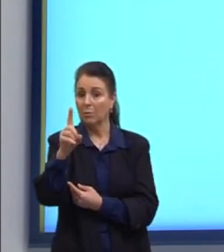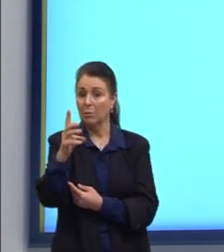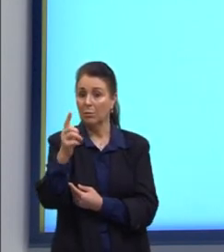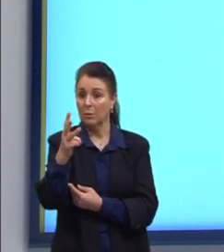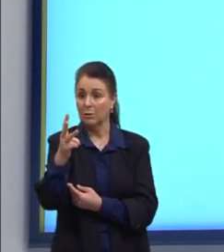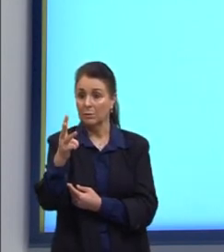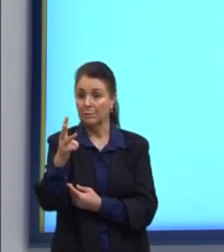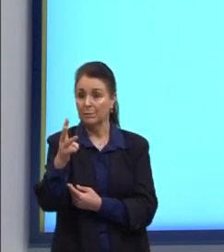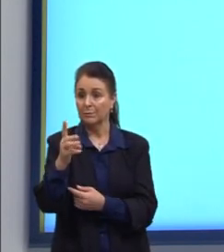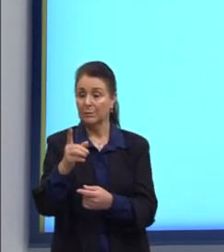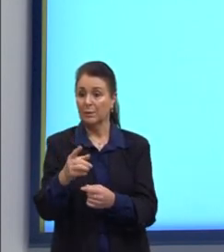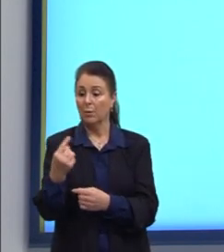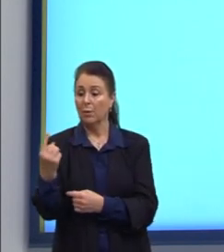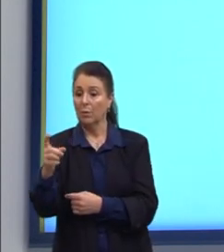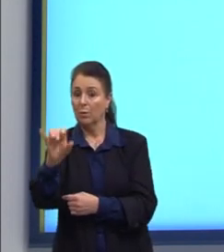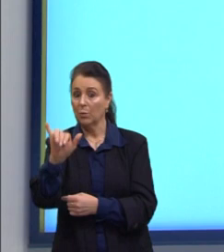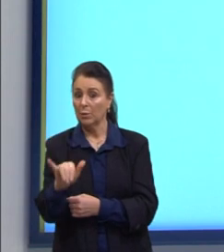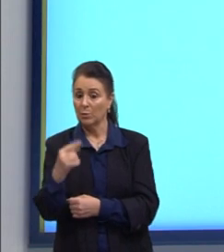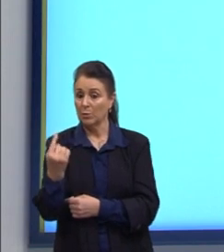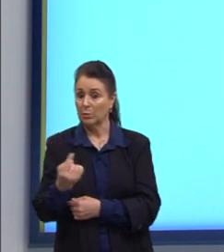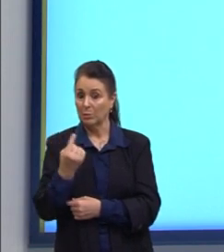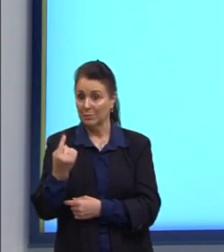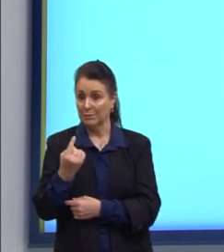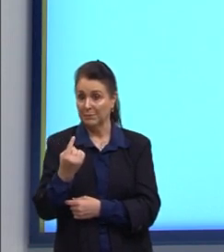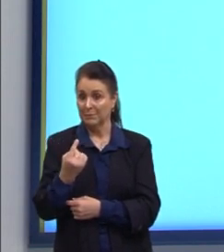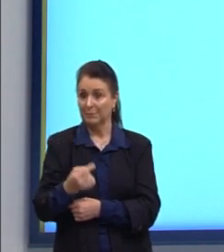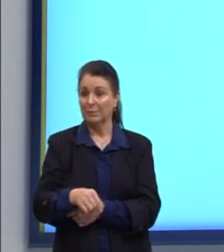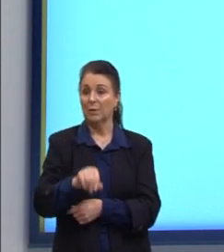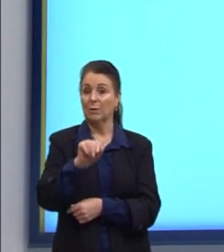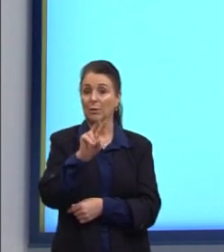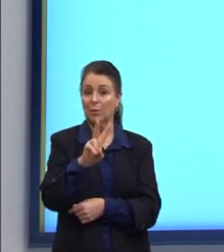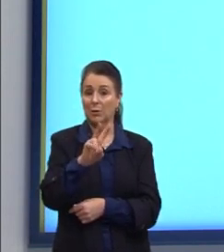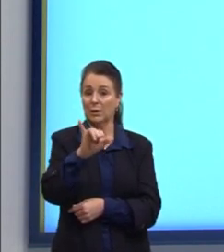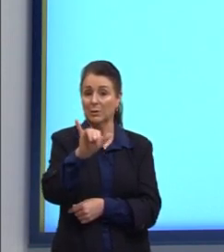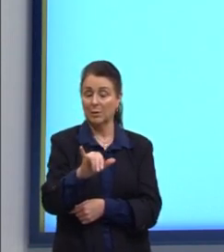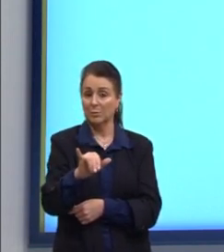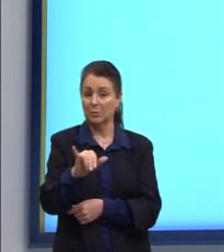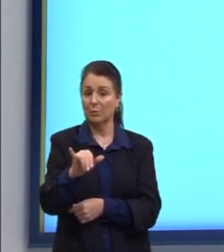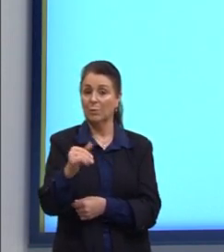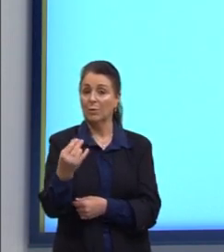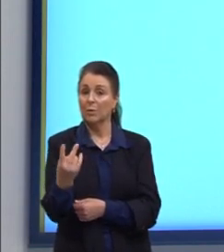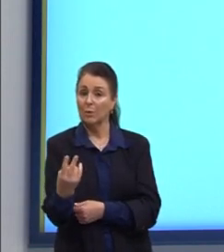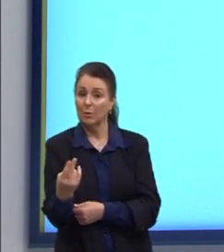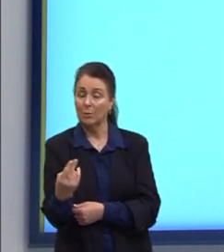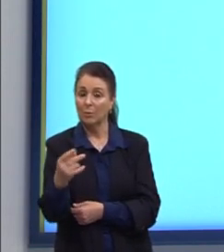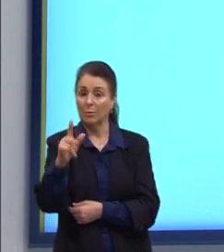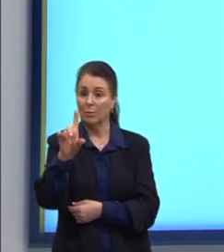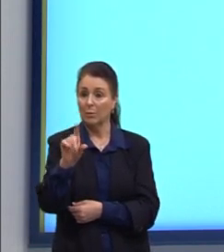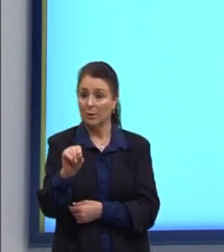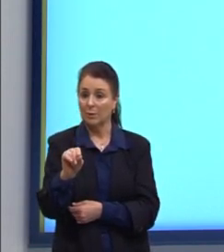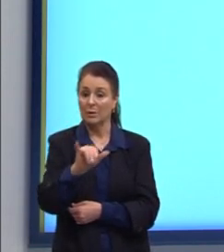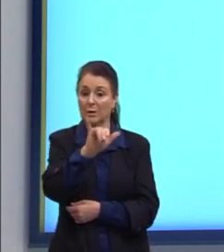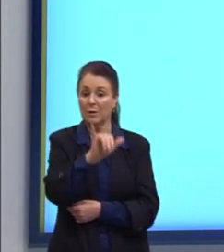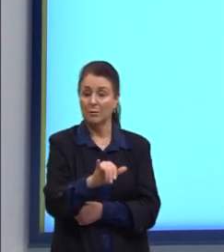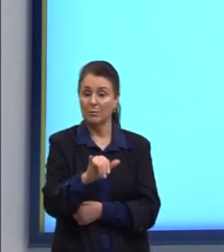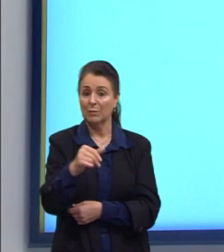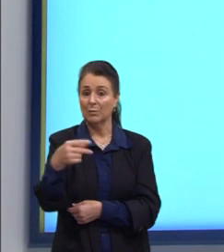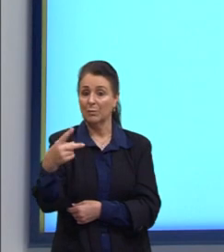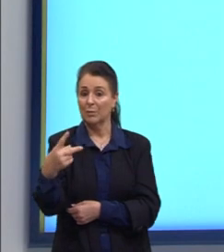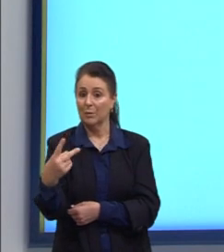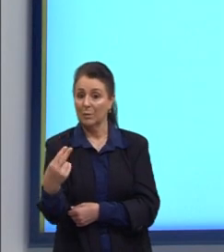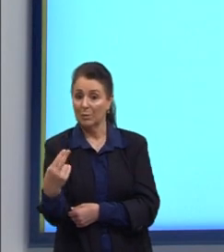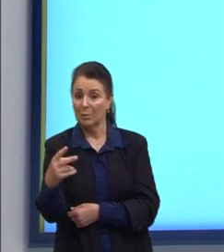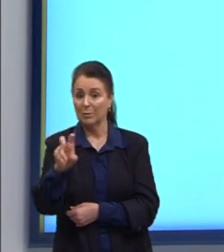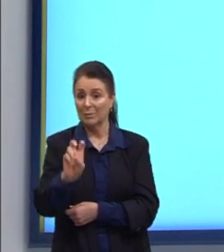sozinho ali em um dos lados da Igualdade 2 Y = 10 portanto y = 5